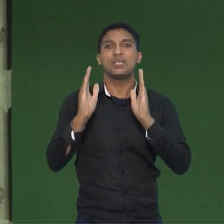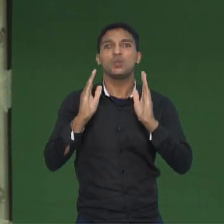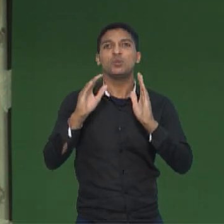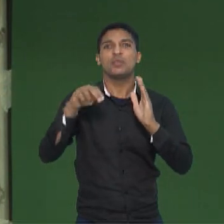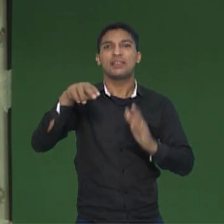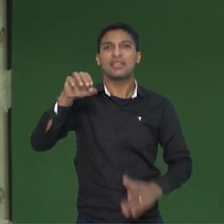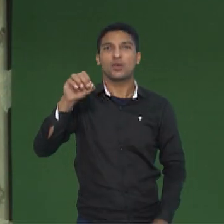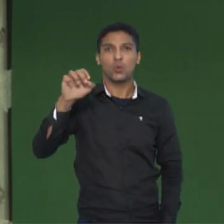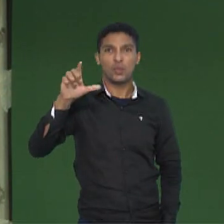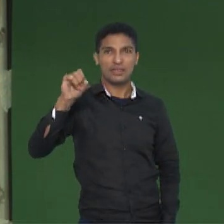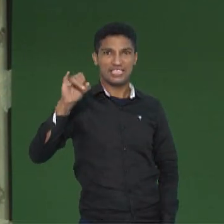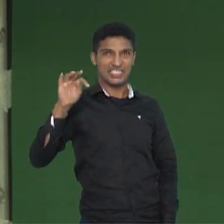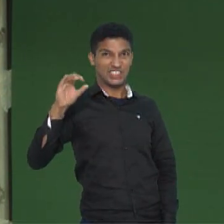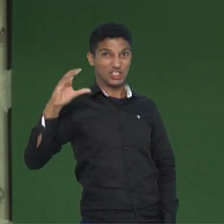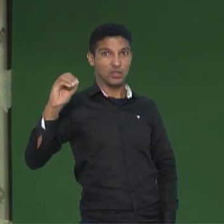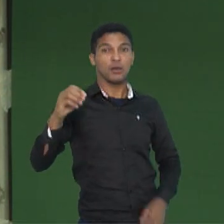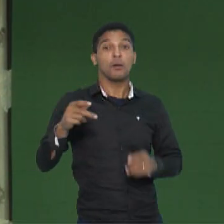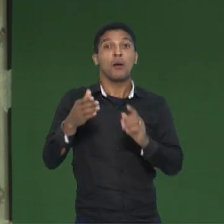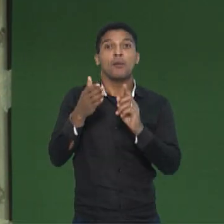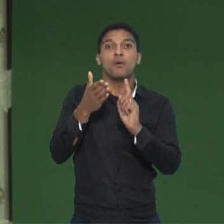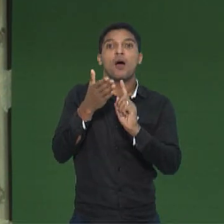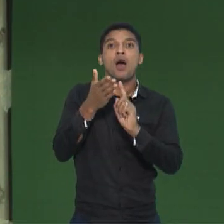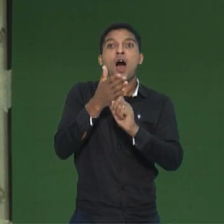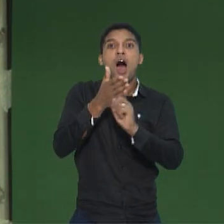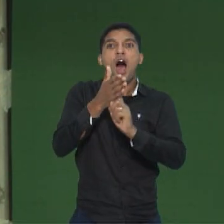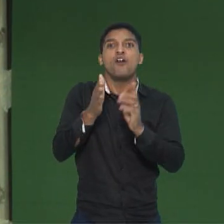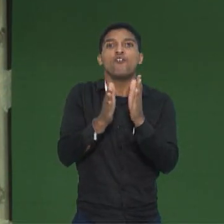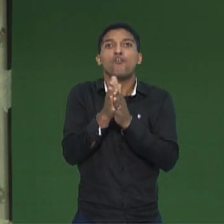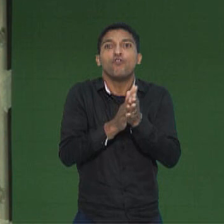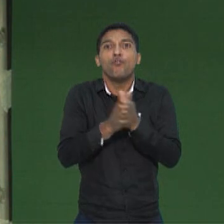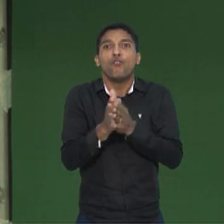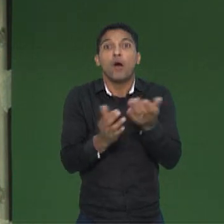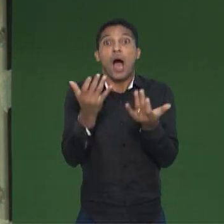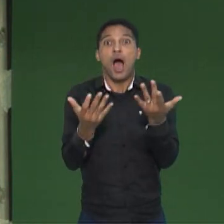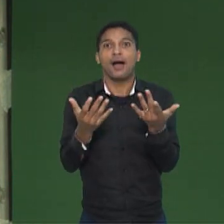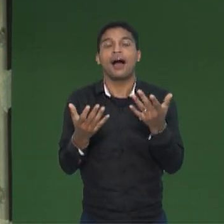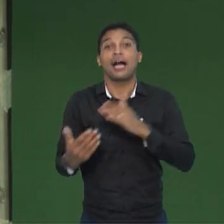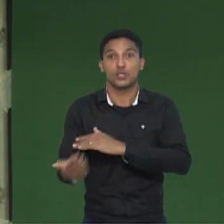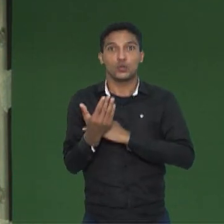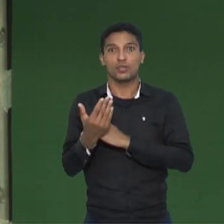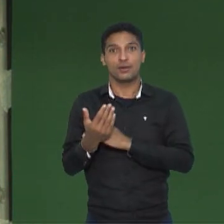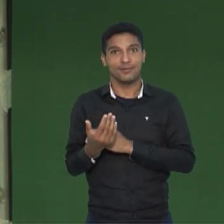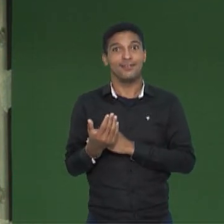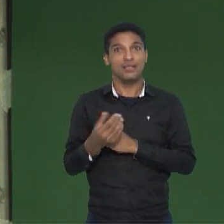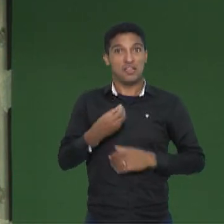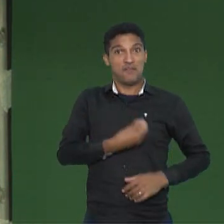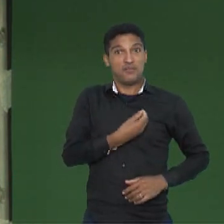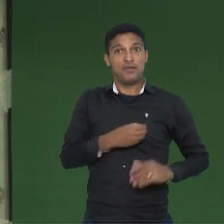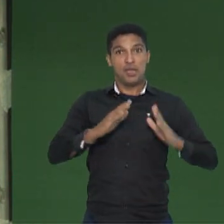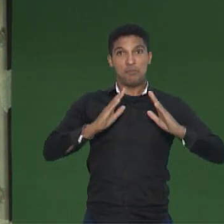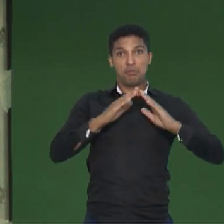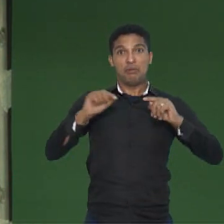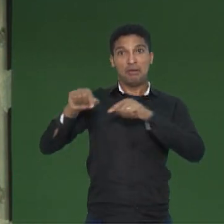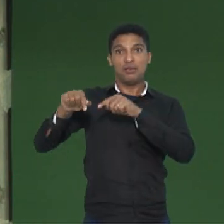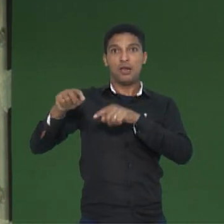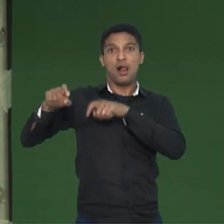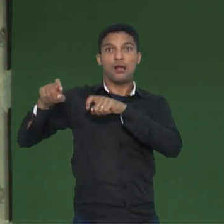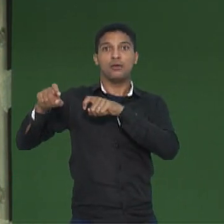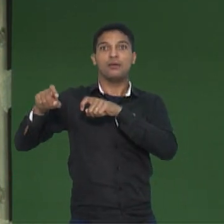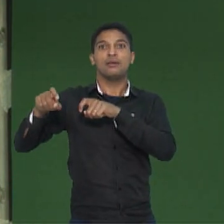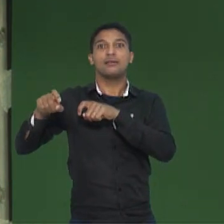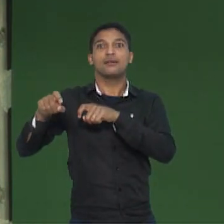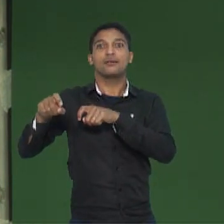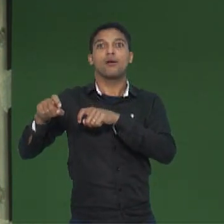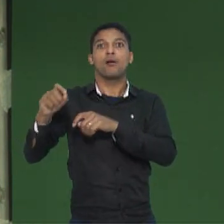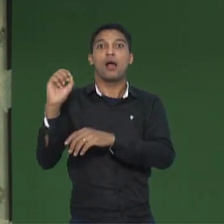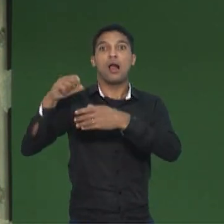simplificações nos alimentos. Nós não comemos mais uma variedade enorme, mais ou menos aquilo que os médicos falam, 5 frutas por dia